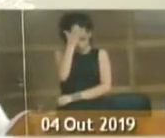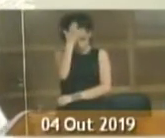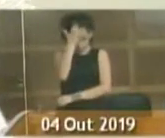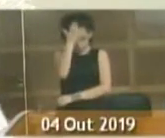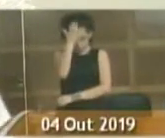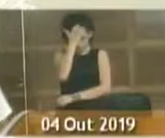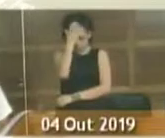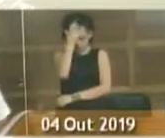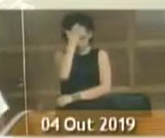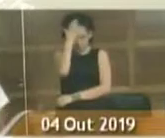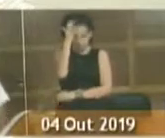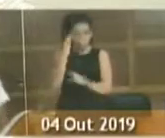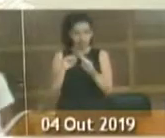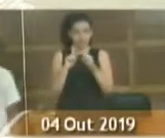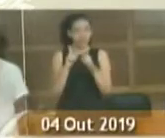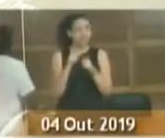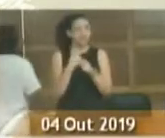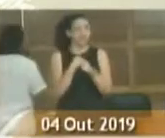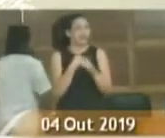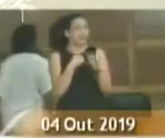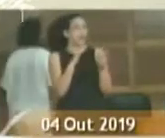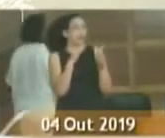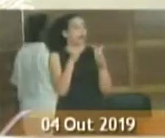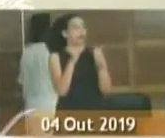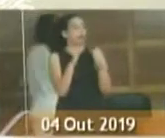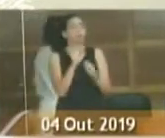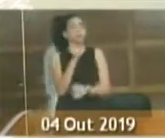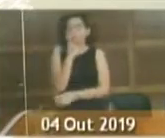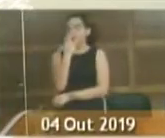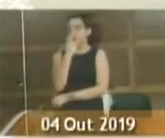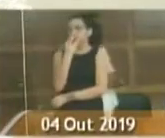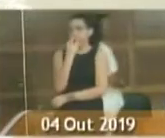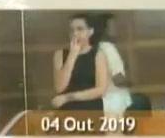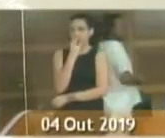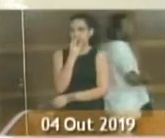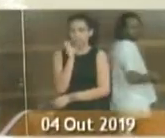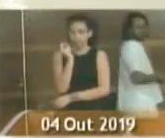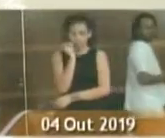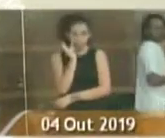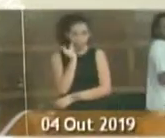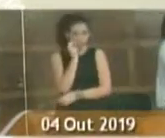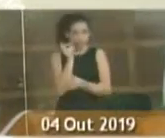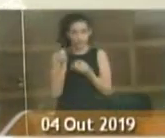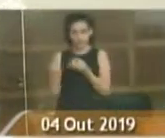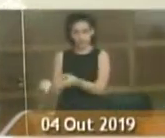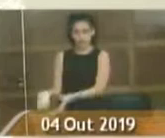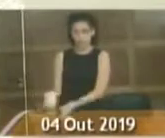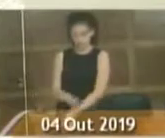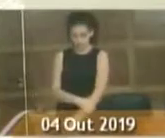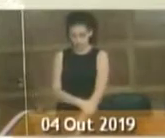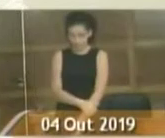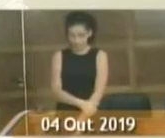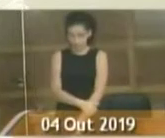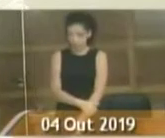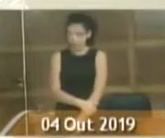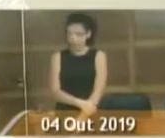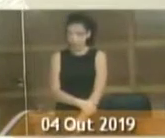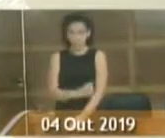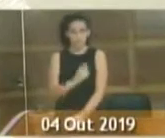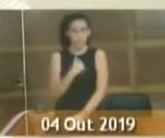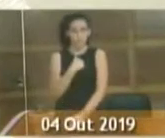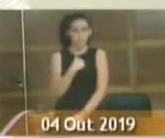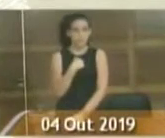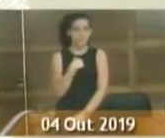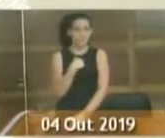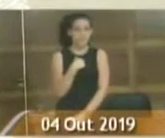Mas uma coisa me chamou a atenção, eram os nossos cães, os nossos animais abandonados. Então, eu optei